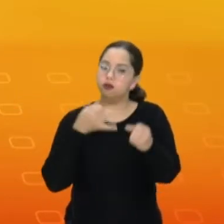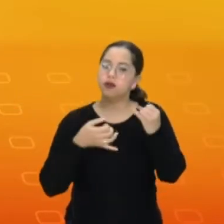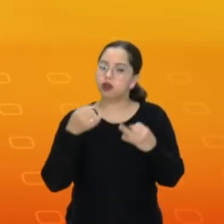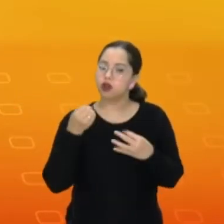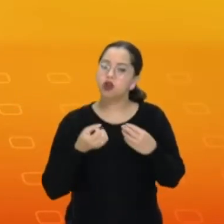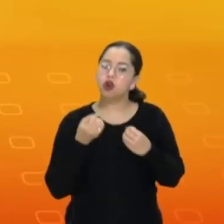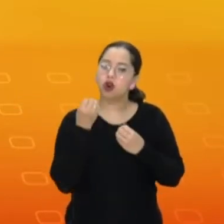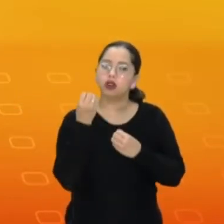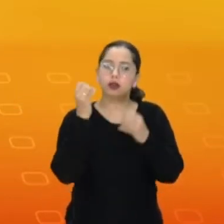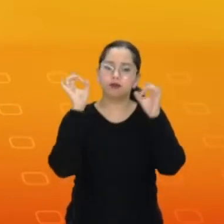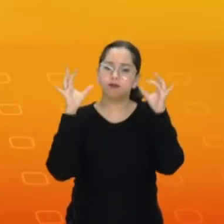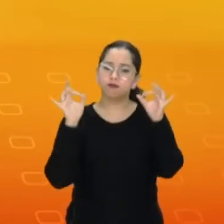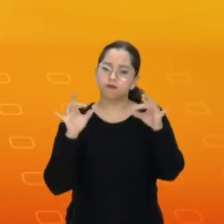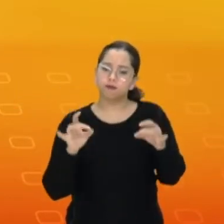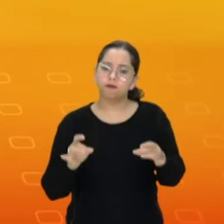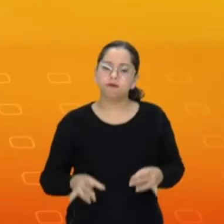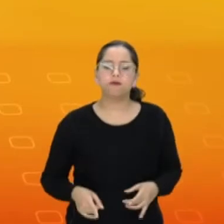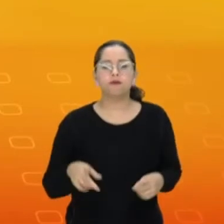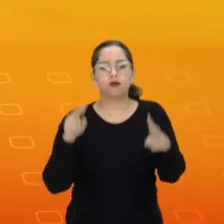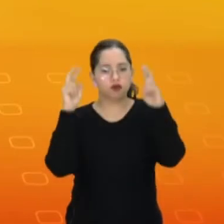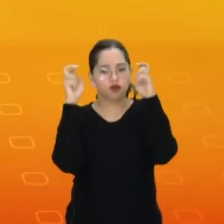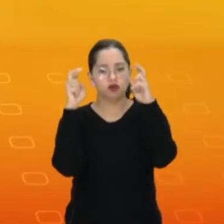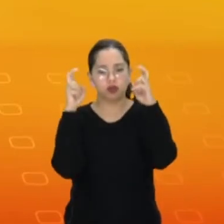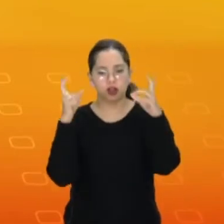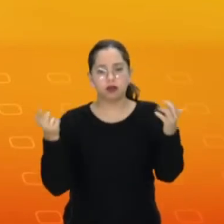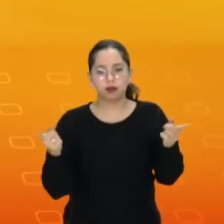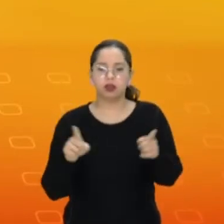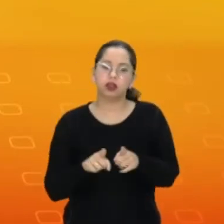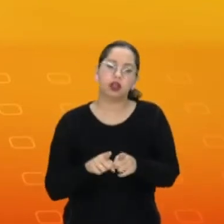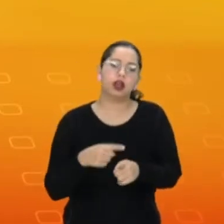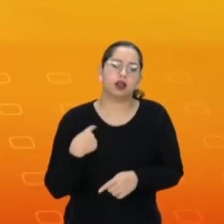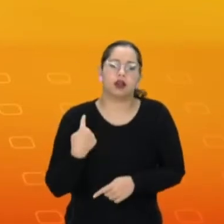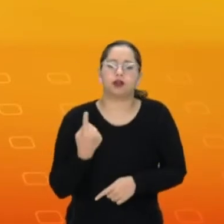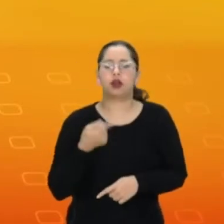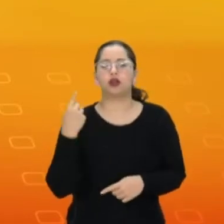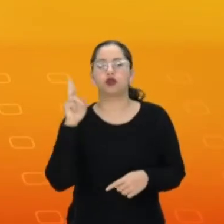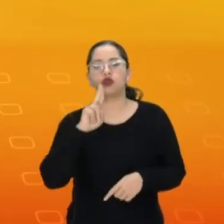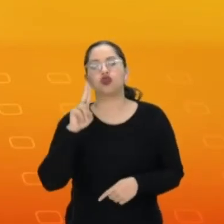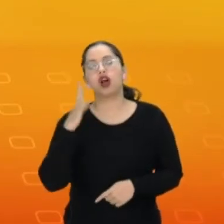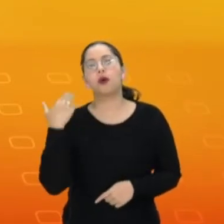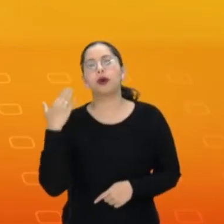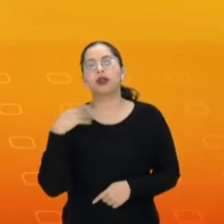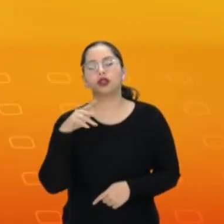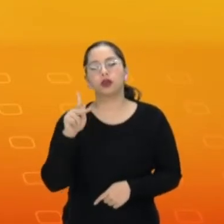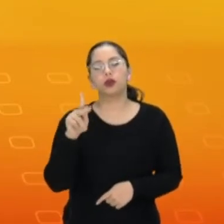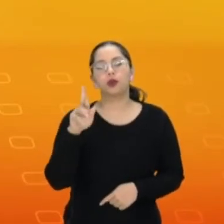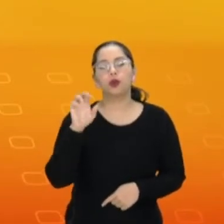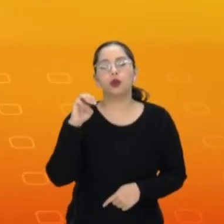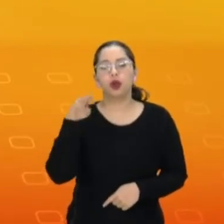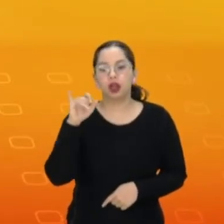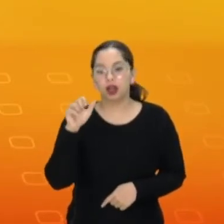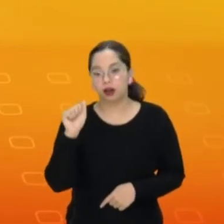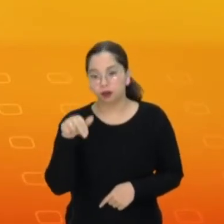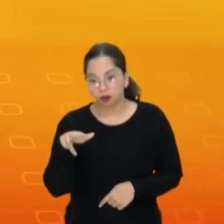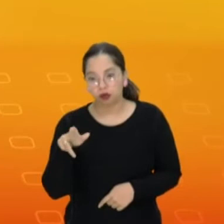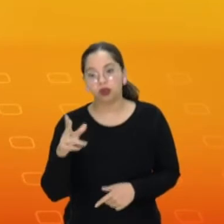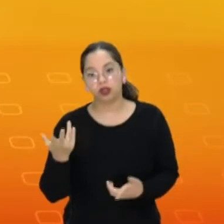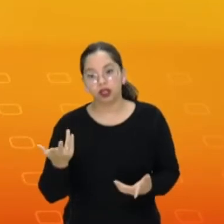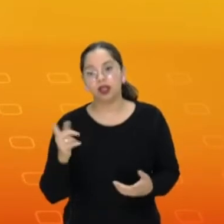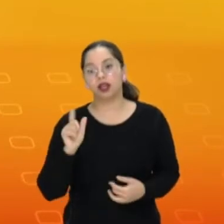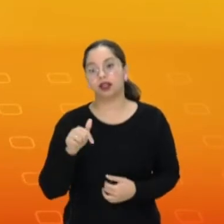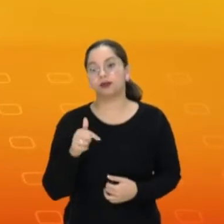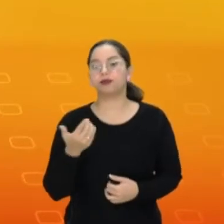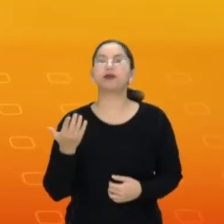conceitos luv mas um prêmios né que é o que a gente tava acostumada até no nosso data center interno dentro da dos